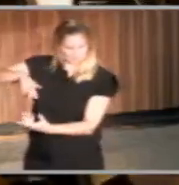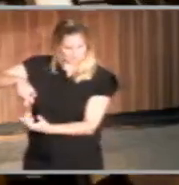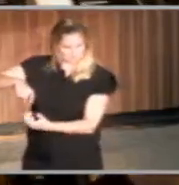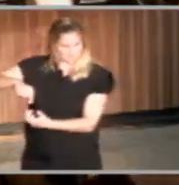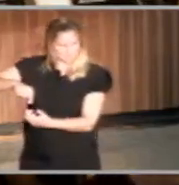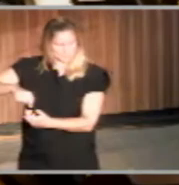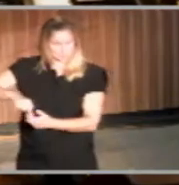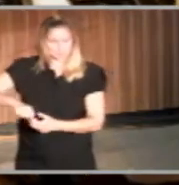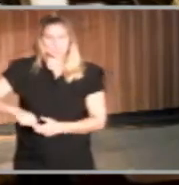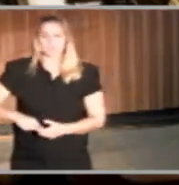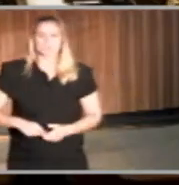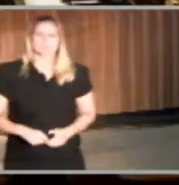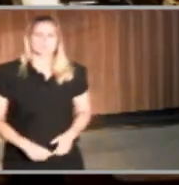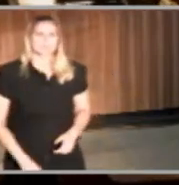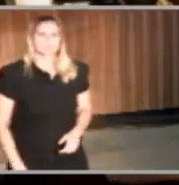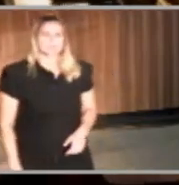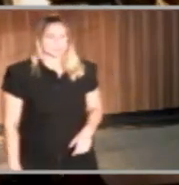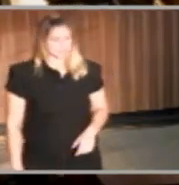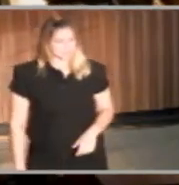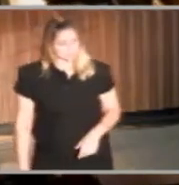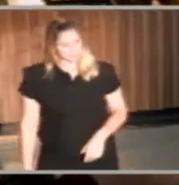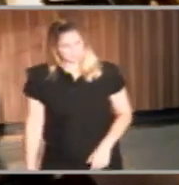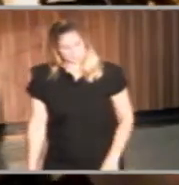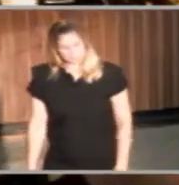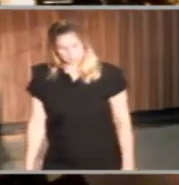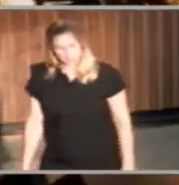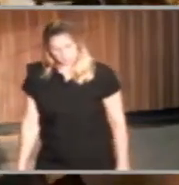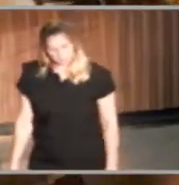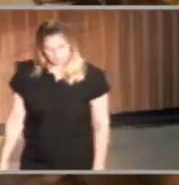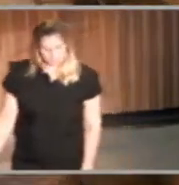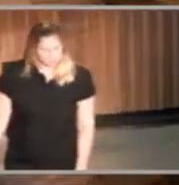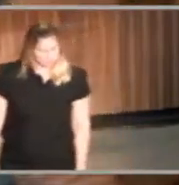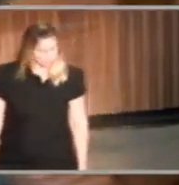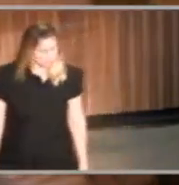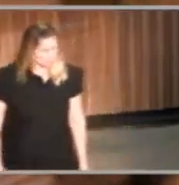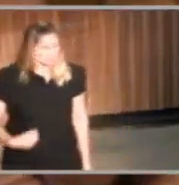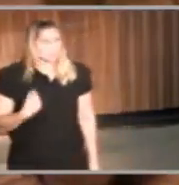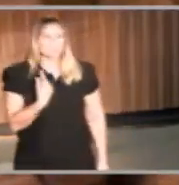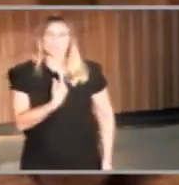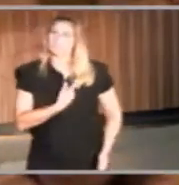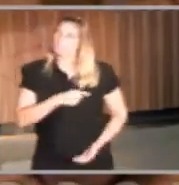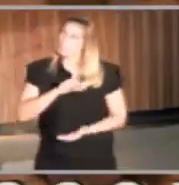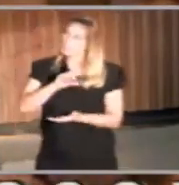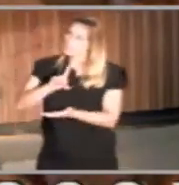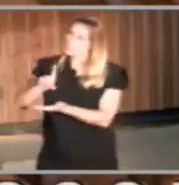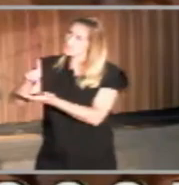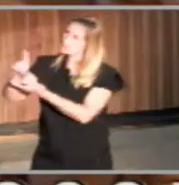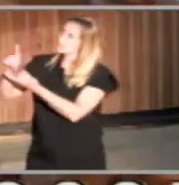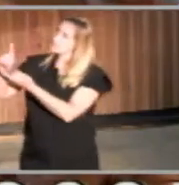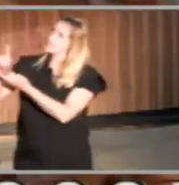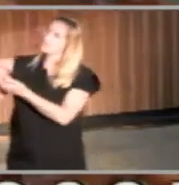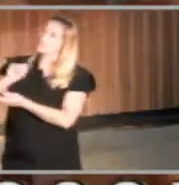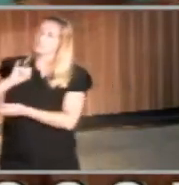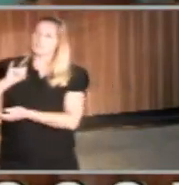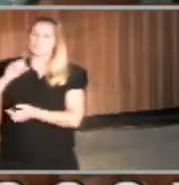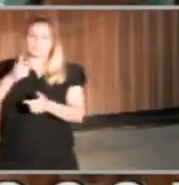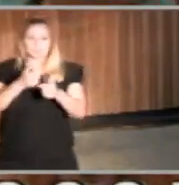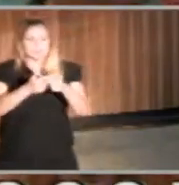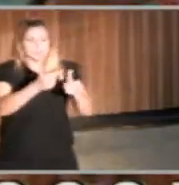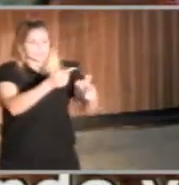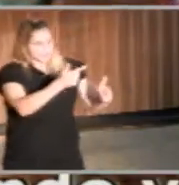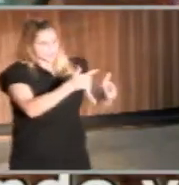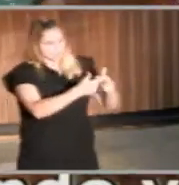o mundo é o Deus, é o nosso Deus. Se o trovão e